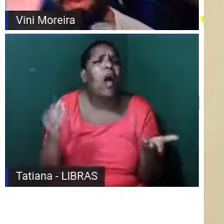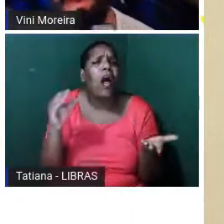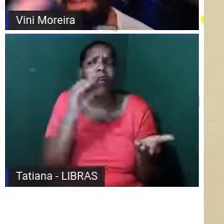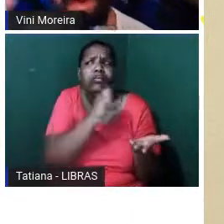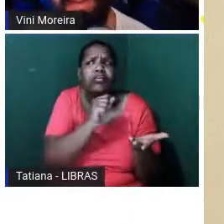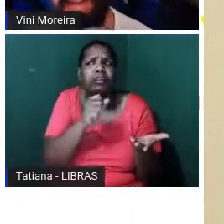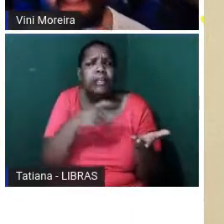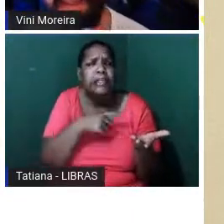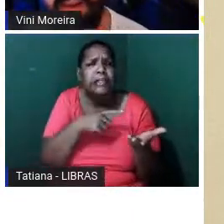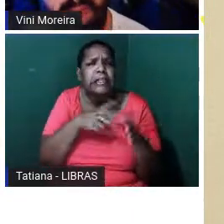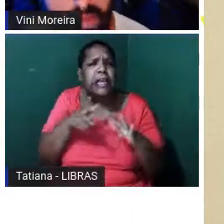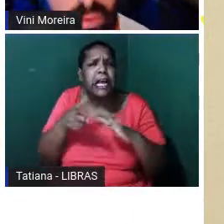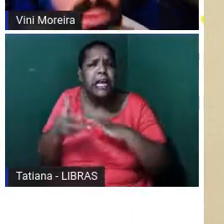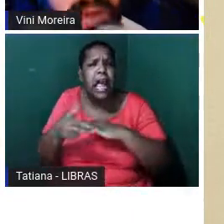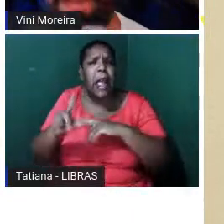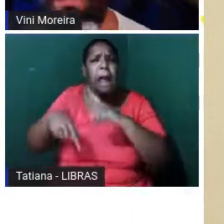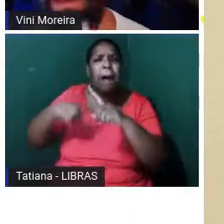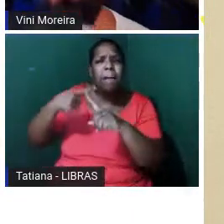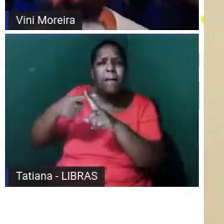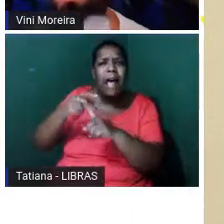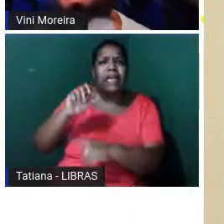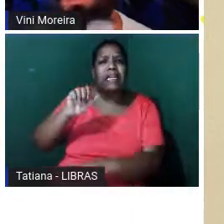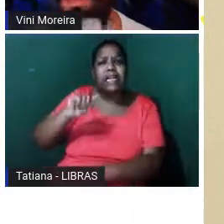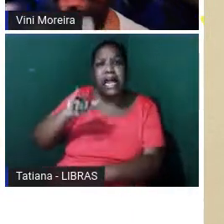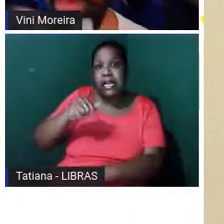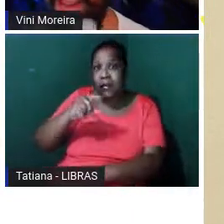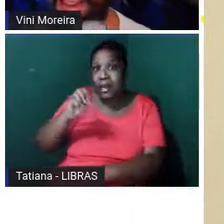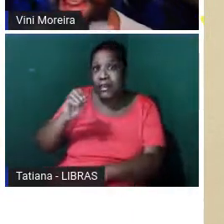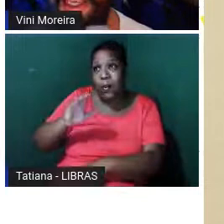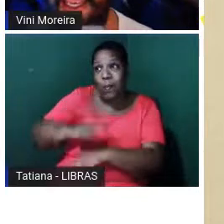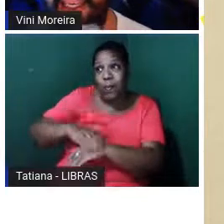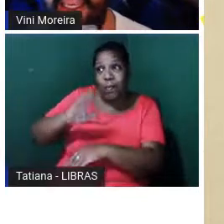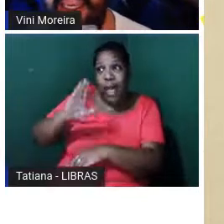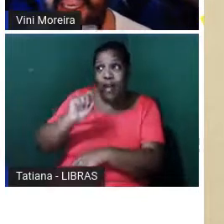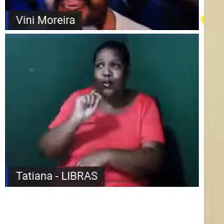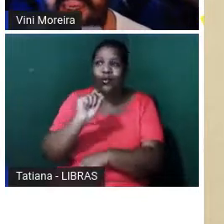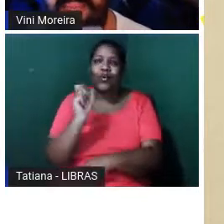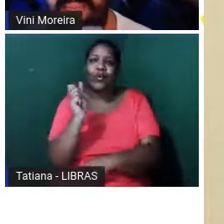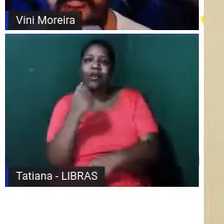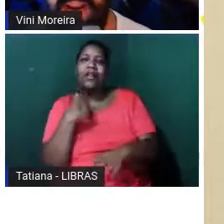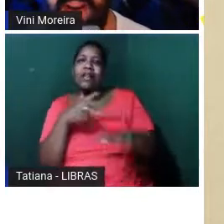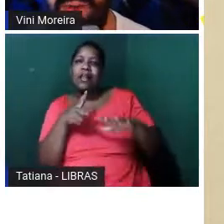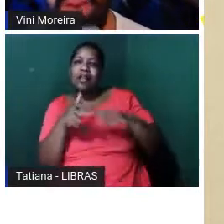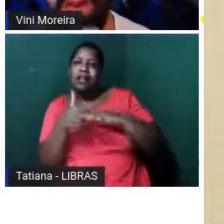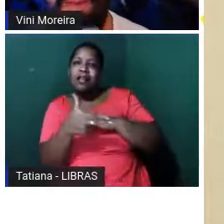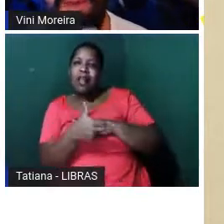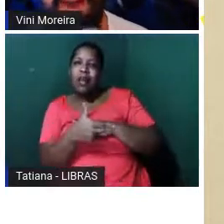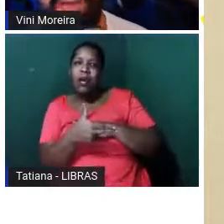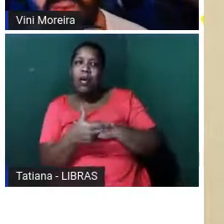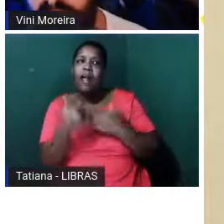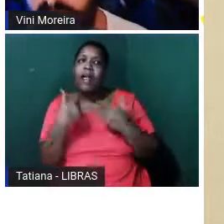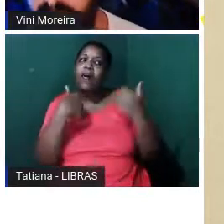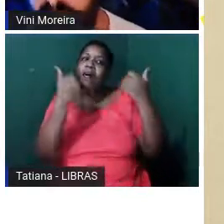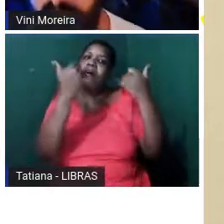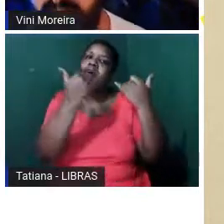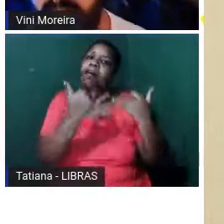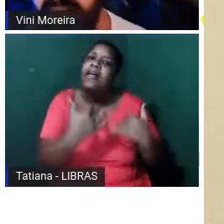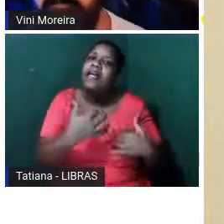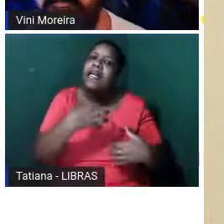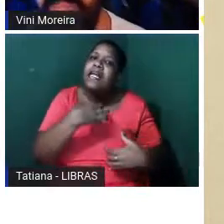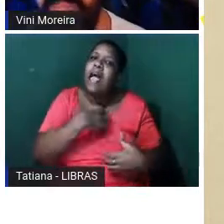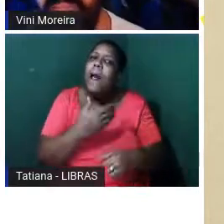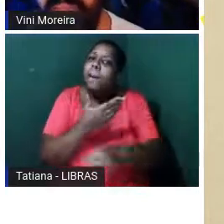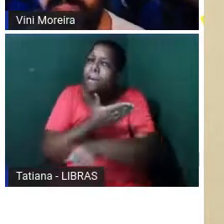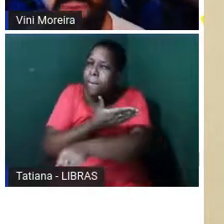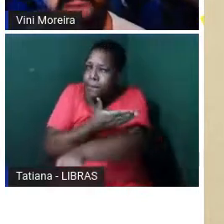era edição mais animação e era muito mais animação do que eles são e eu tinha que explicar de uma forma muito